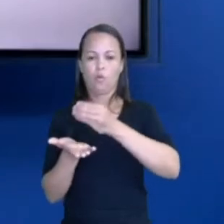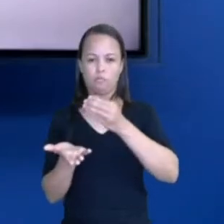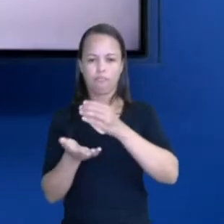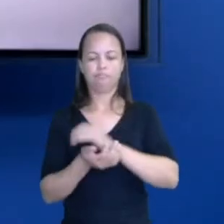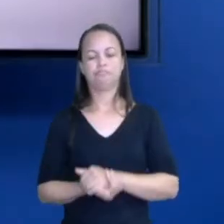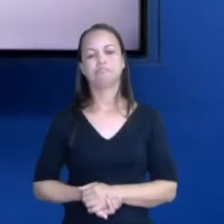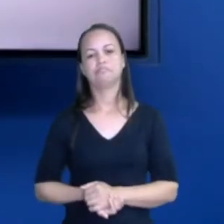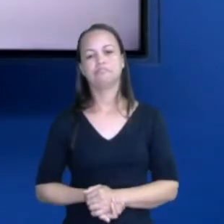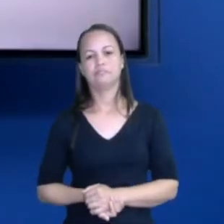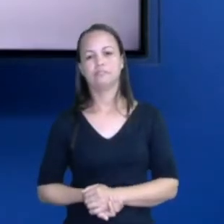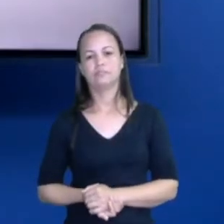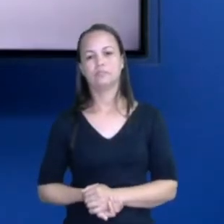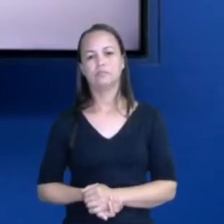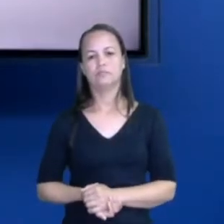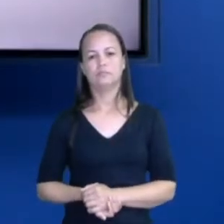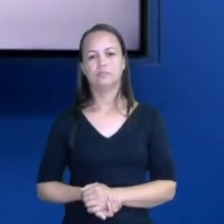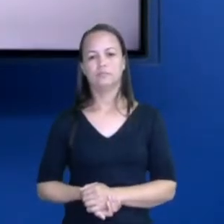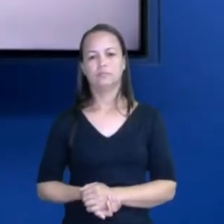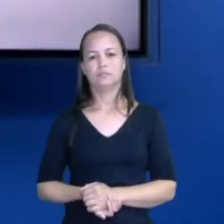bem?